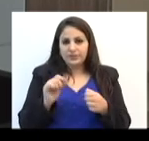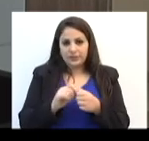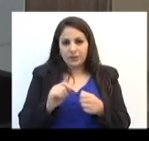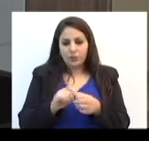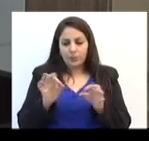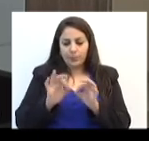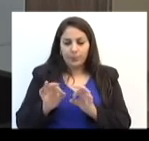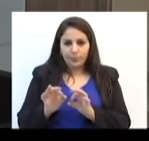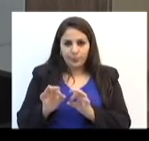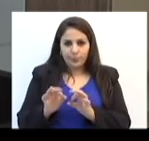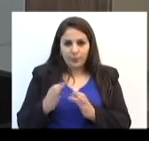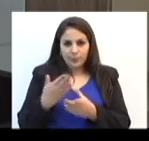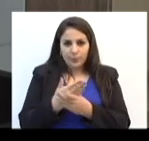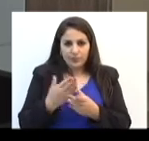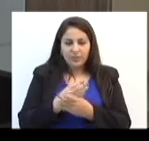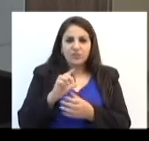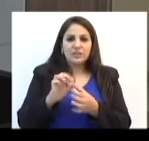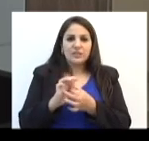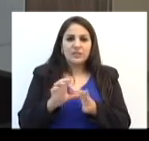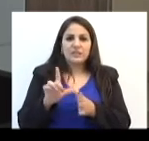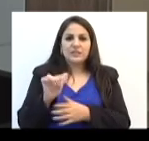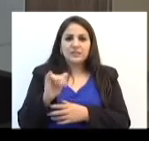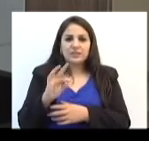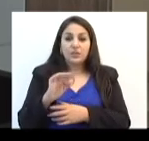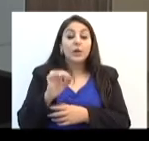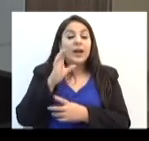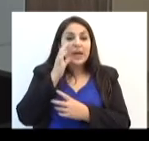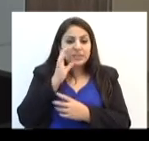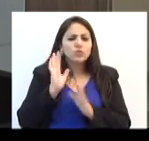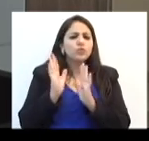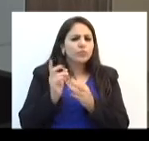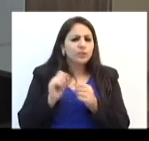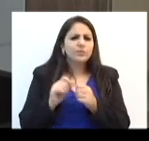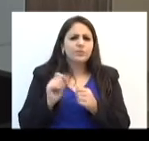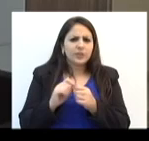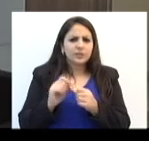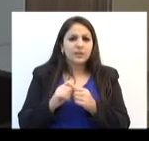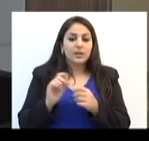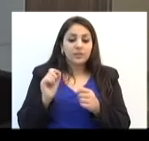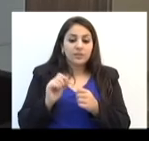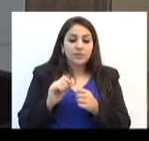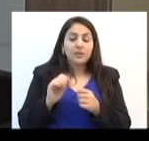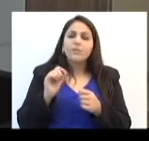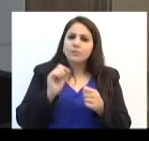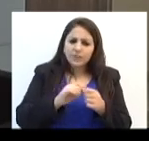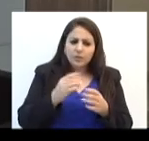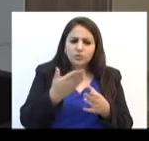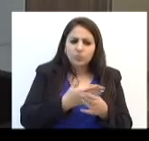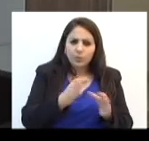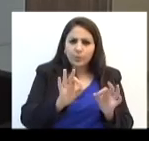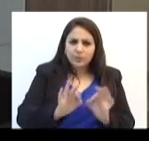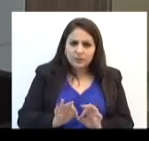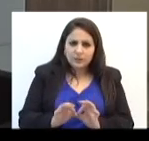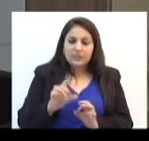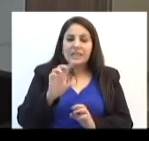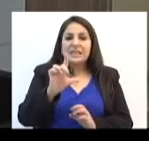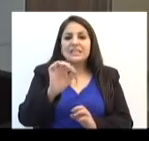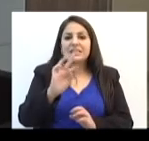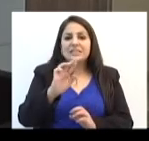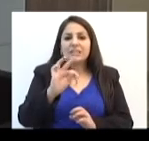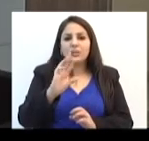licitatório, Carazinho, que aqui é uma delas que já realizou, ela fez um processo licitatório que levou, em